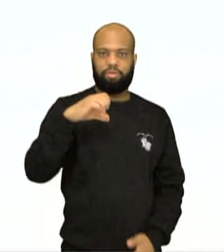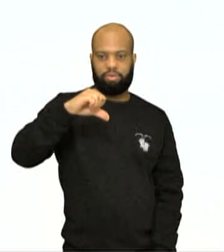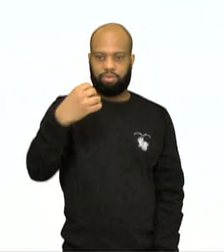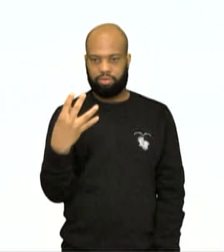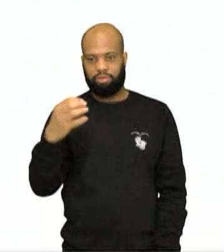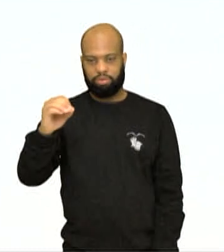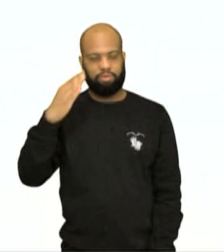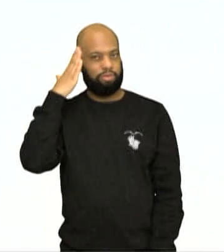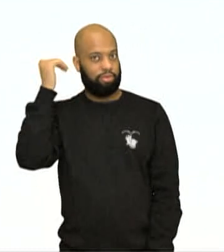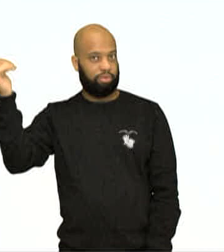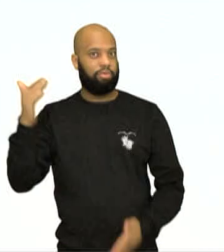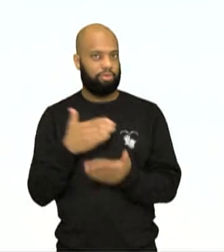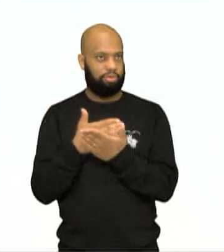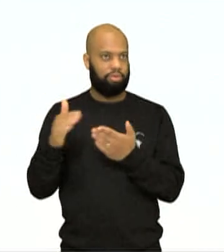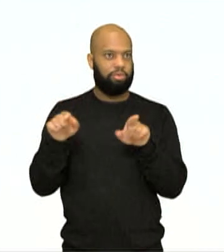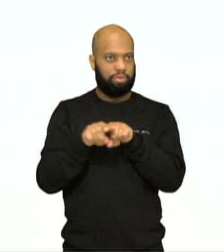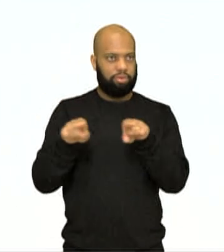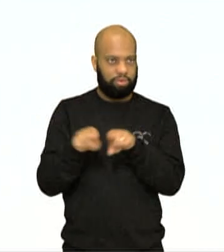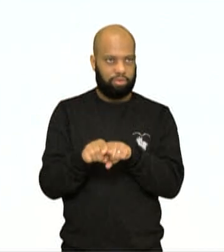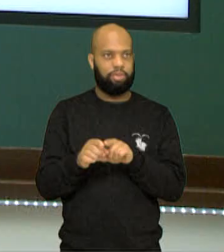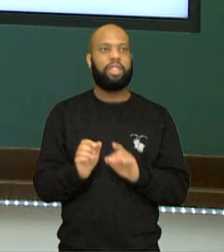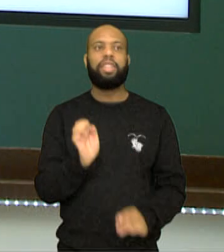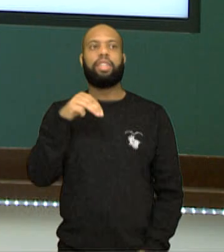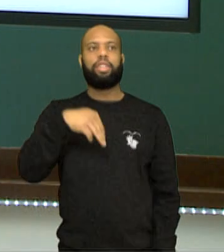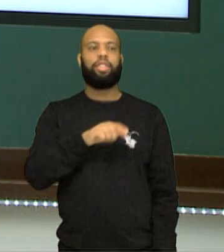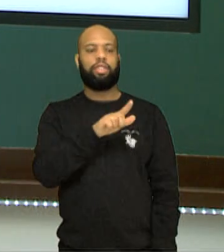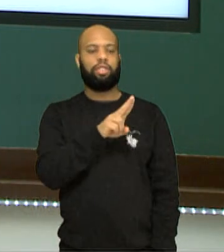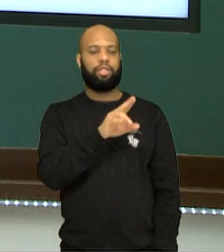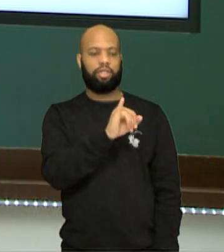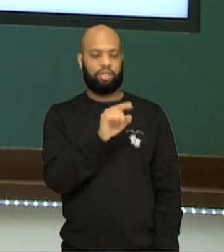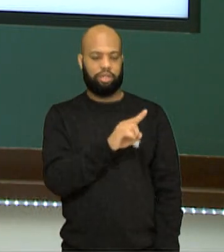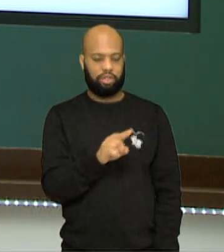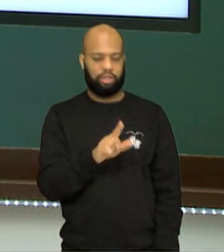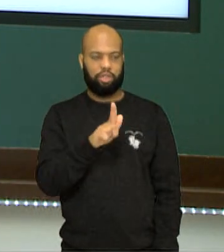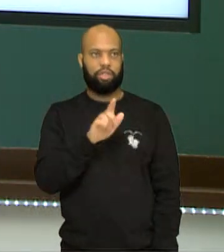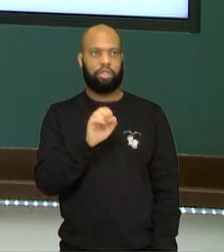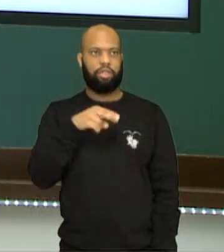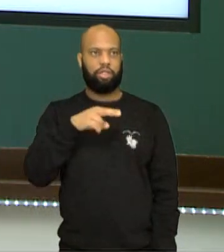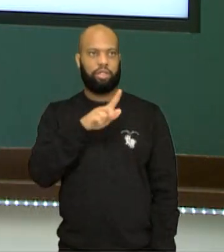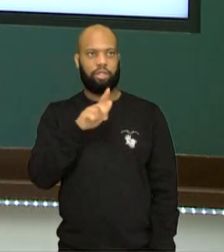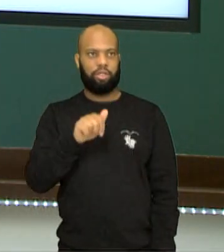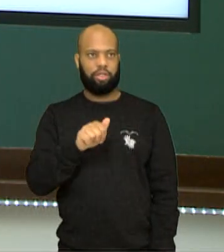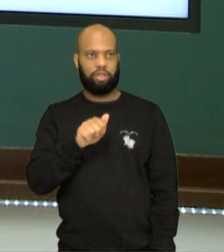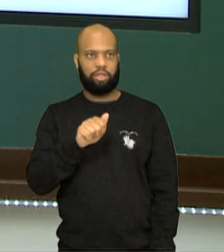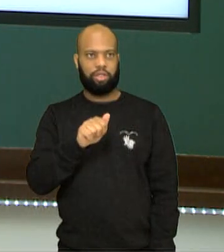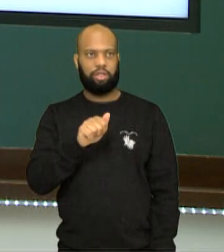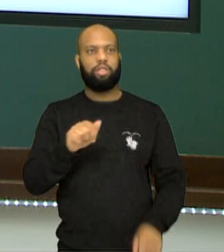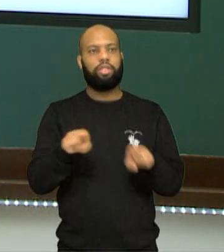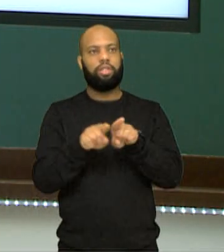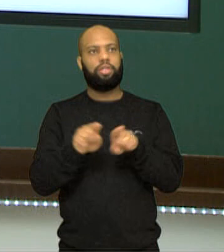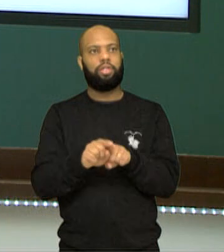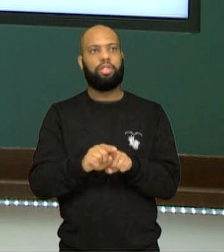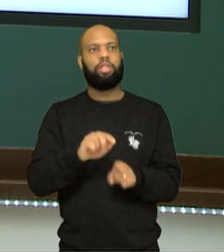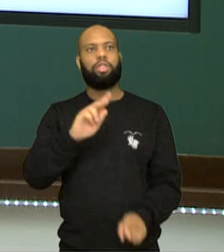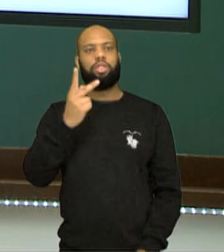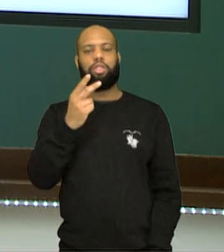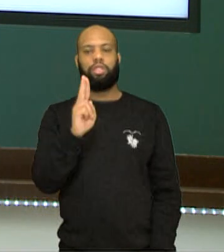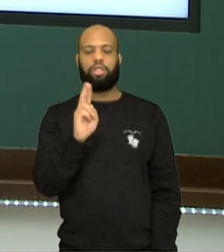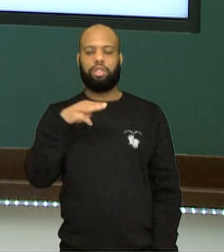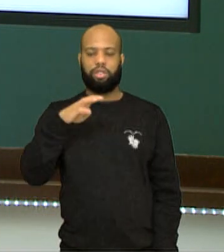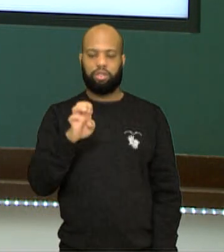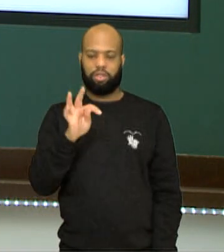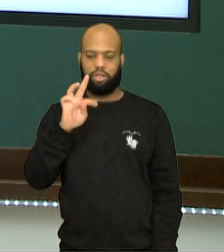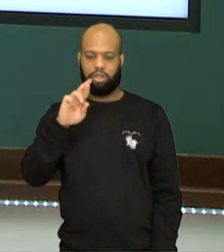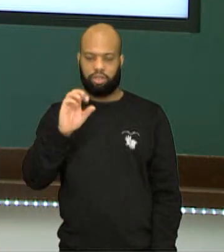tornou-se popular através do Luiz Gonzaga e do Humberto Teixeira. Usa viola caipira, sanfona, triângulo,